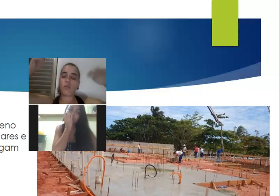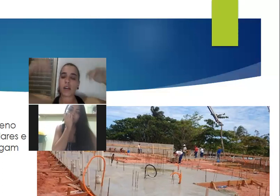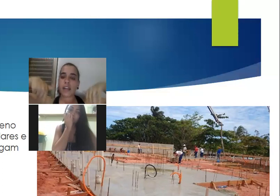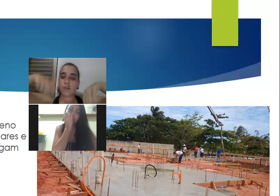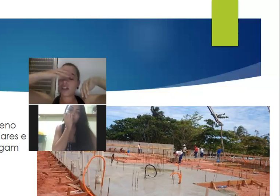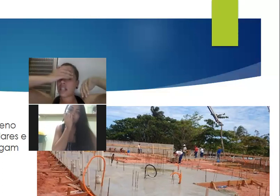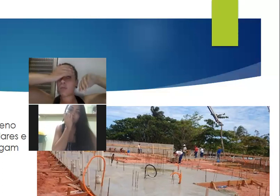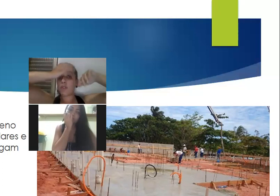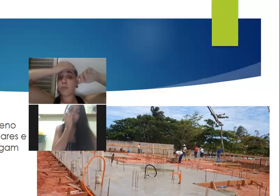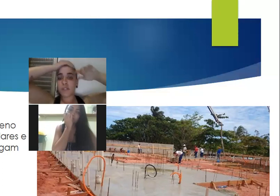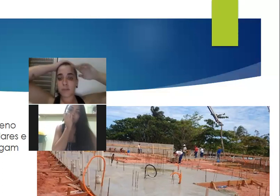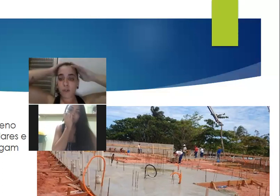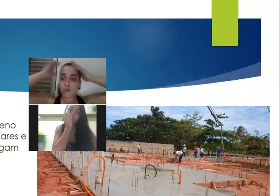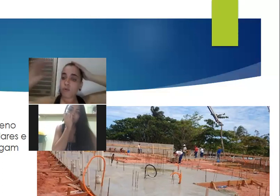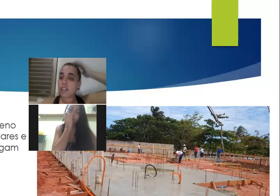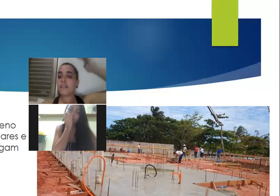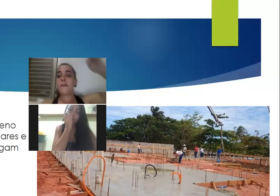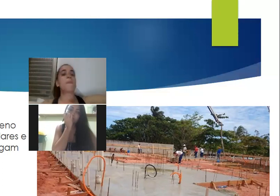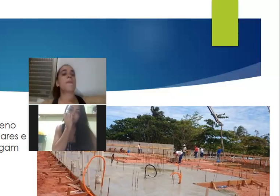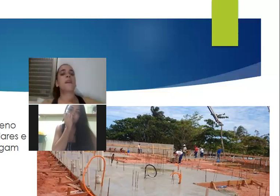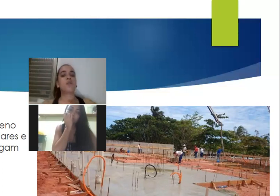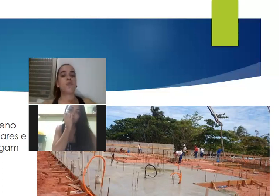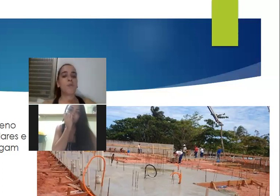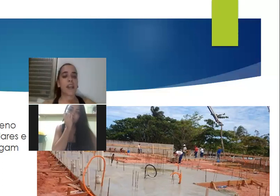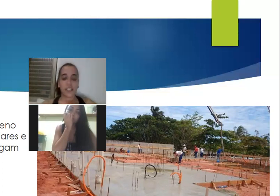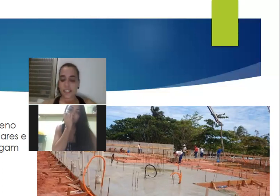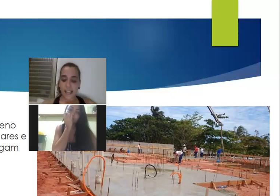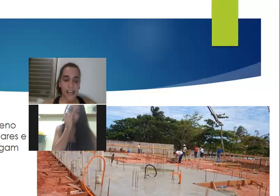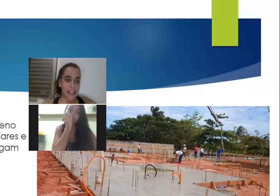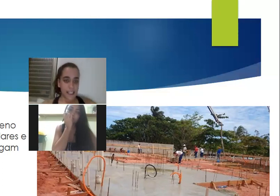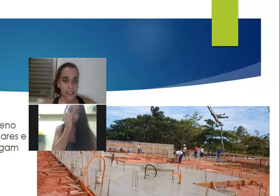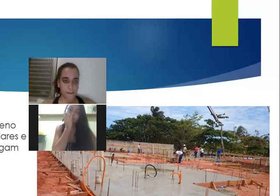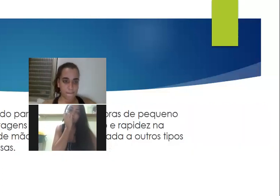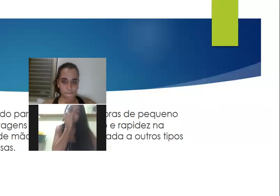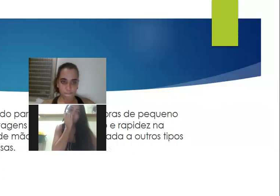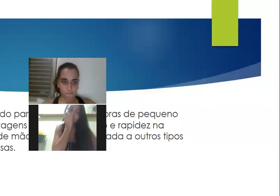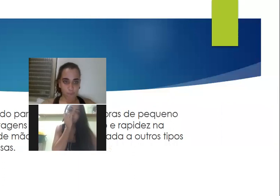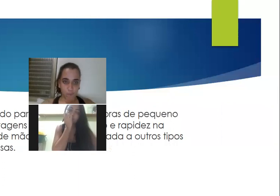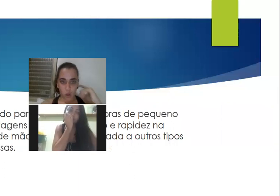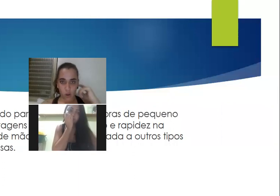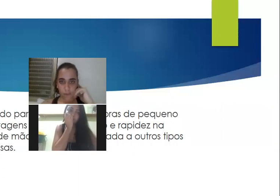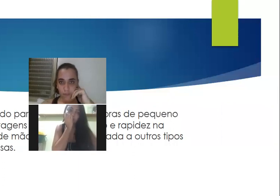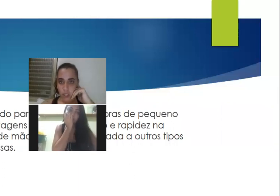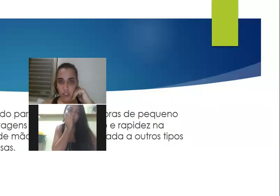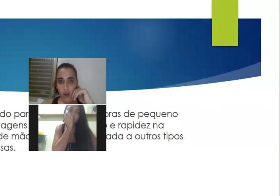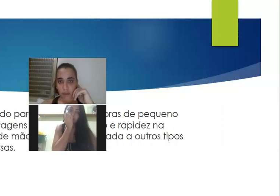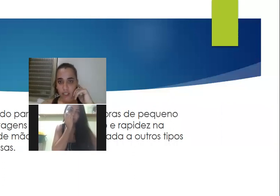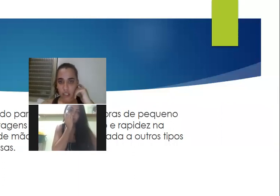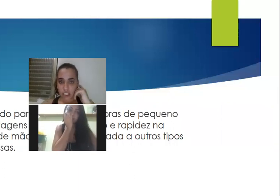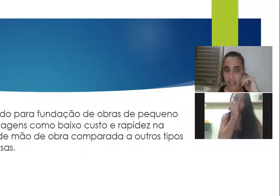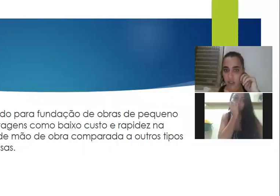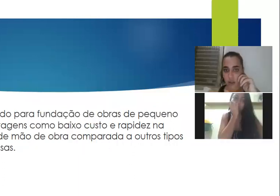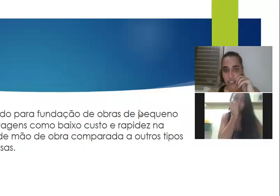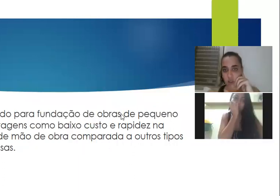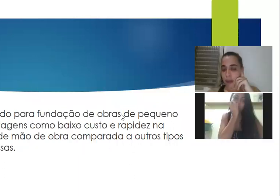muito concreto para chegar numa superfície profunda e tudo mais. Aí aqui, ó, geralmente